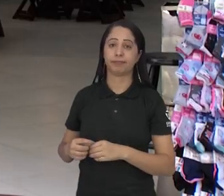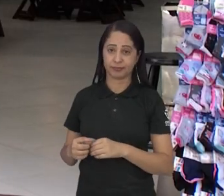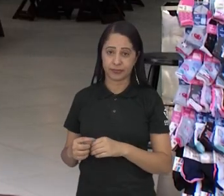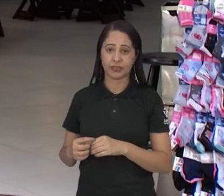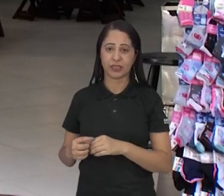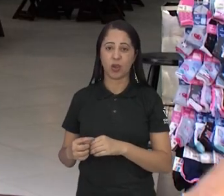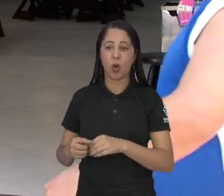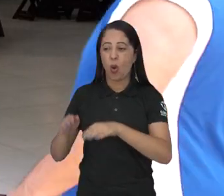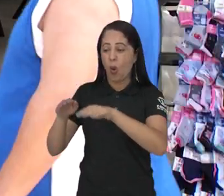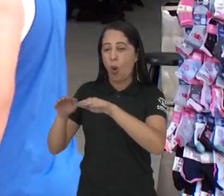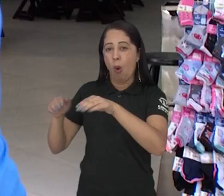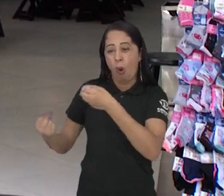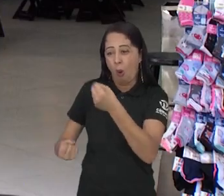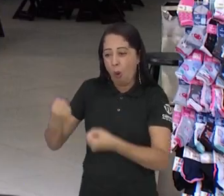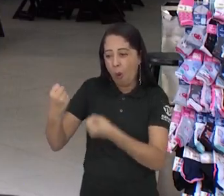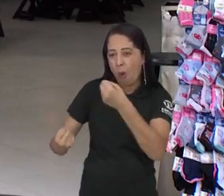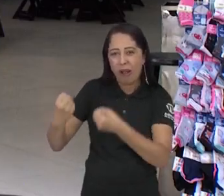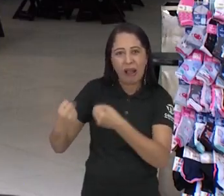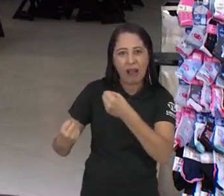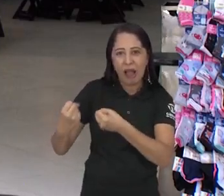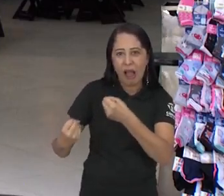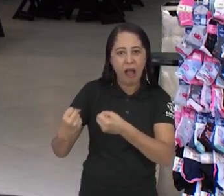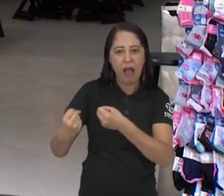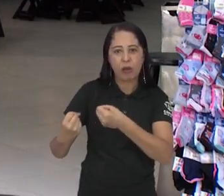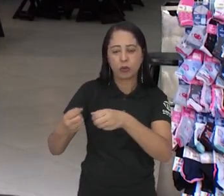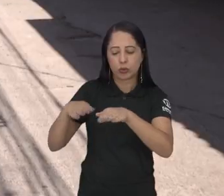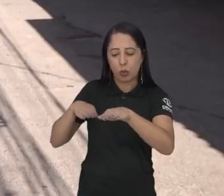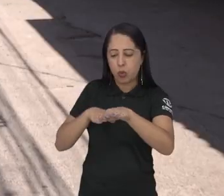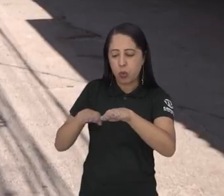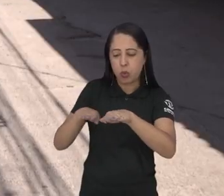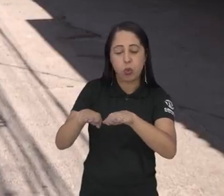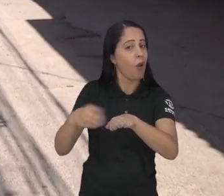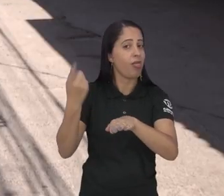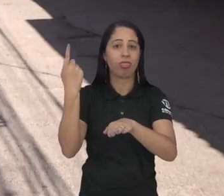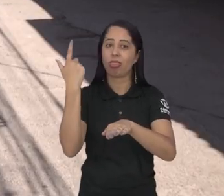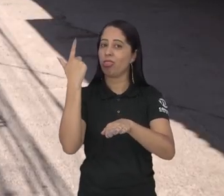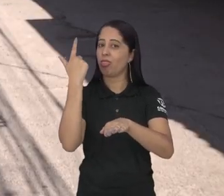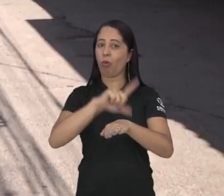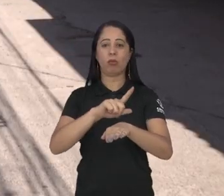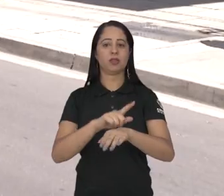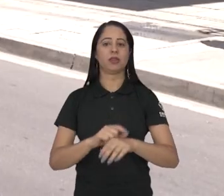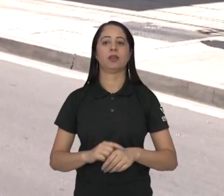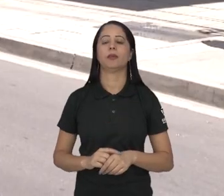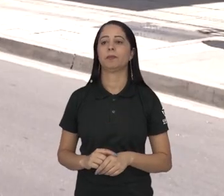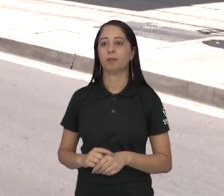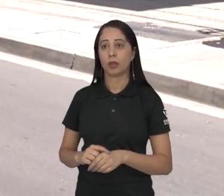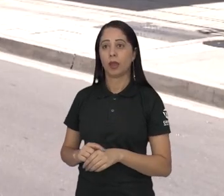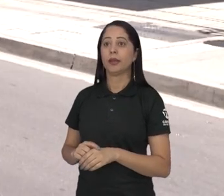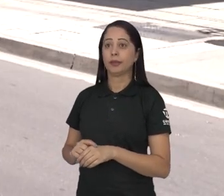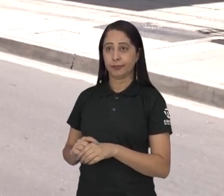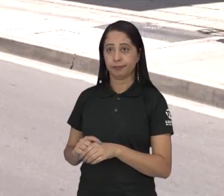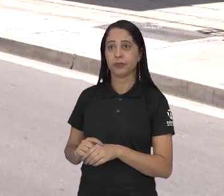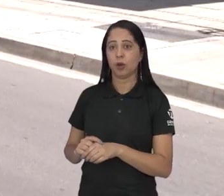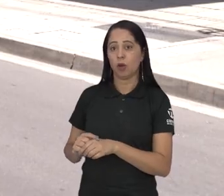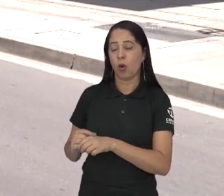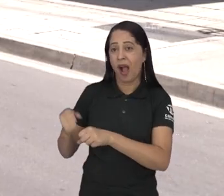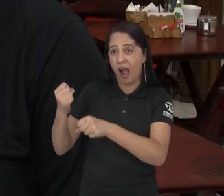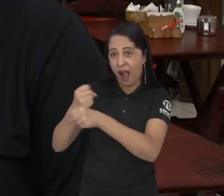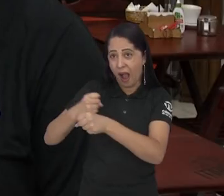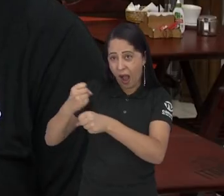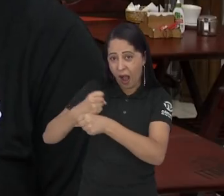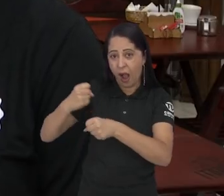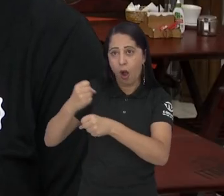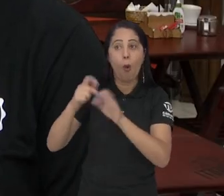prejudicaram as vendas durante a execução do serviço carros e pedestres ficaram um pedidos de passar pelo local